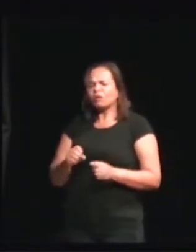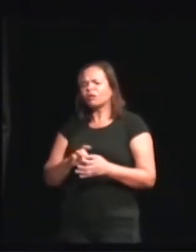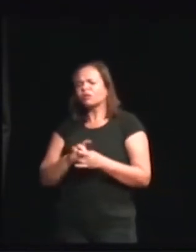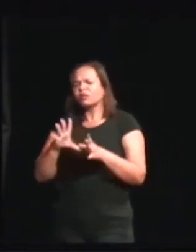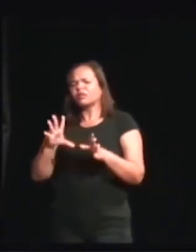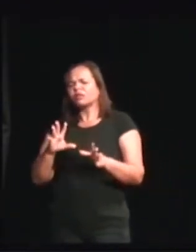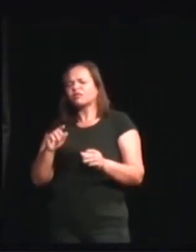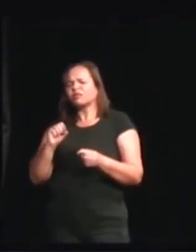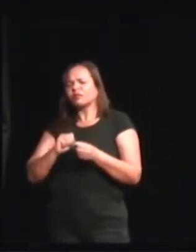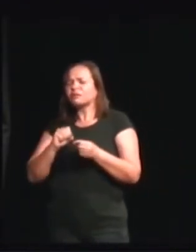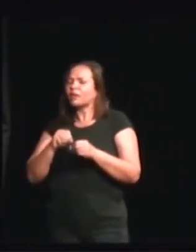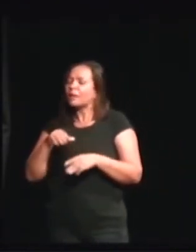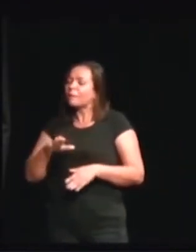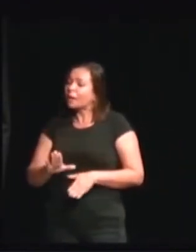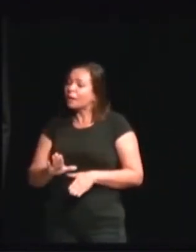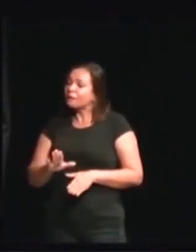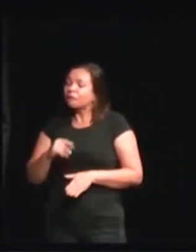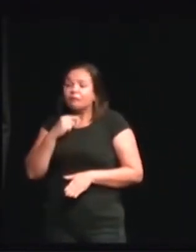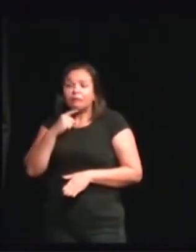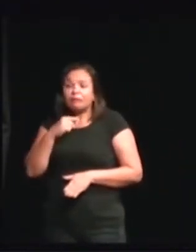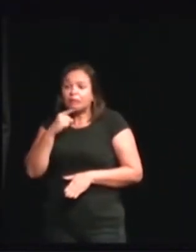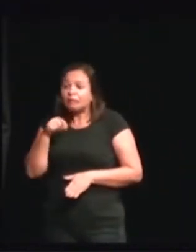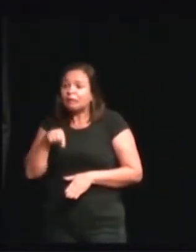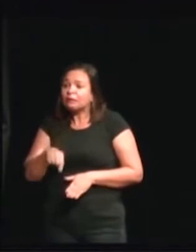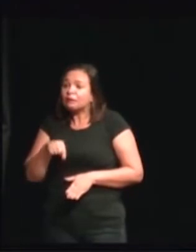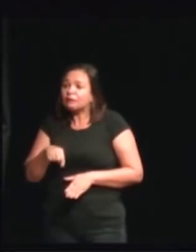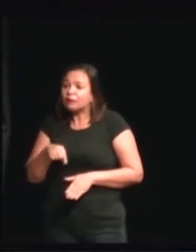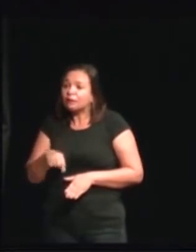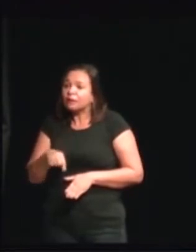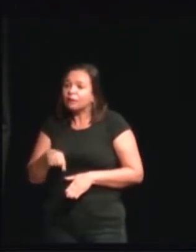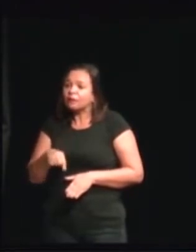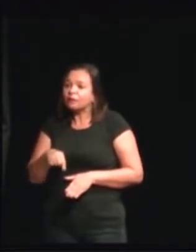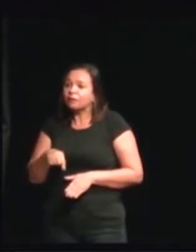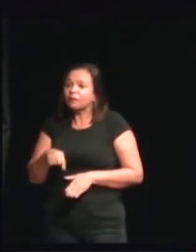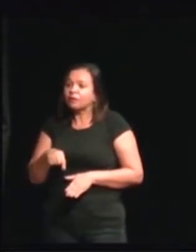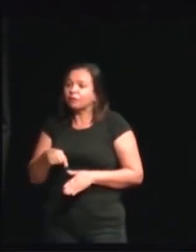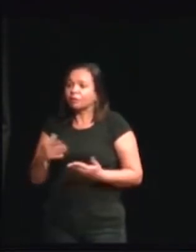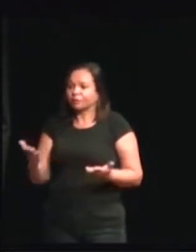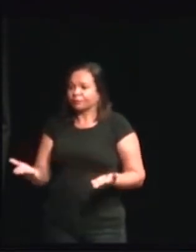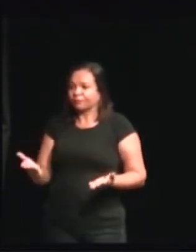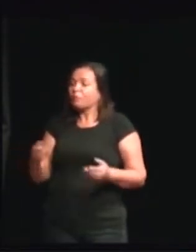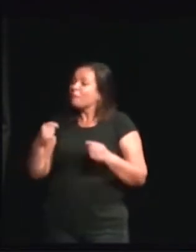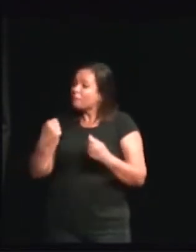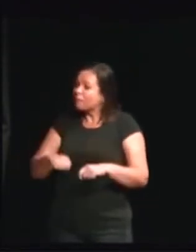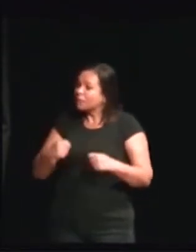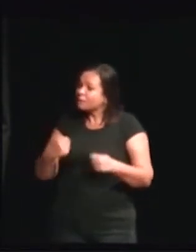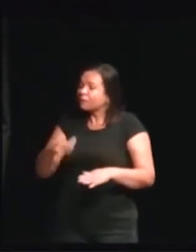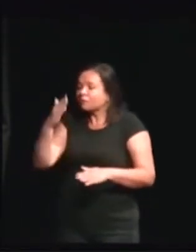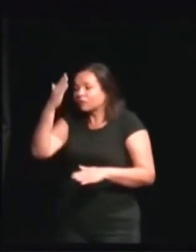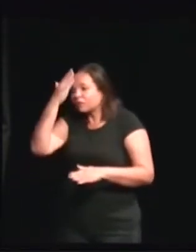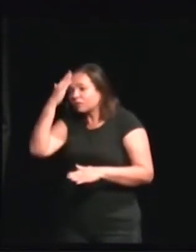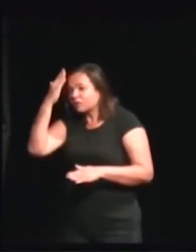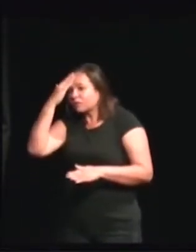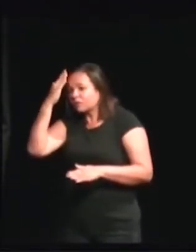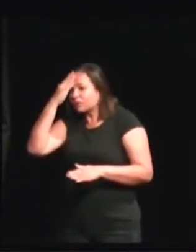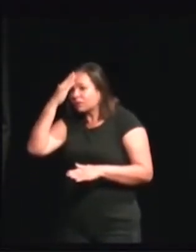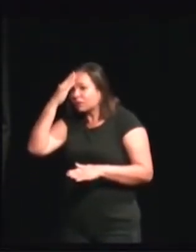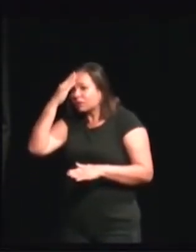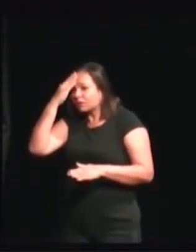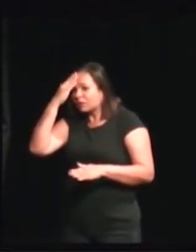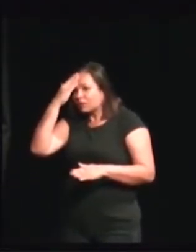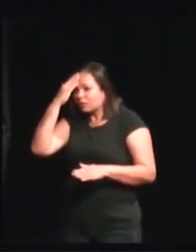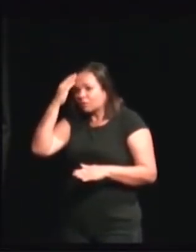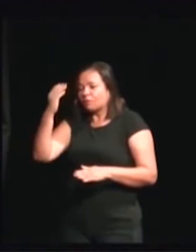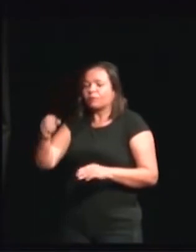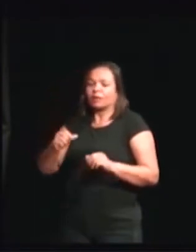decente. Mas você não, ninguém está aqui para isso. Nós precisamos entender que para construir um novo tempo, eu